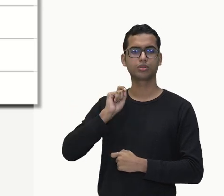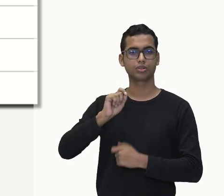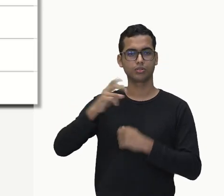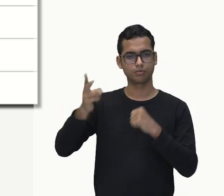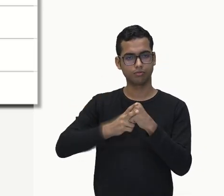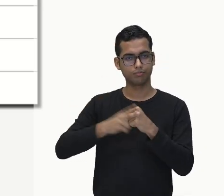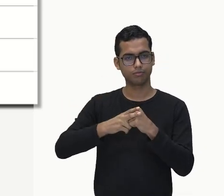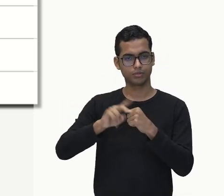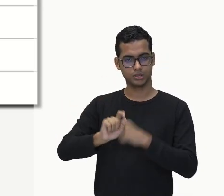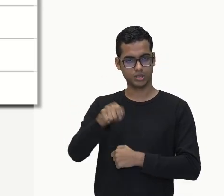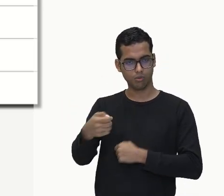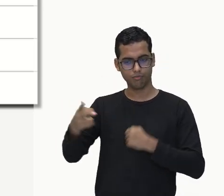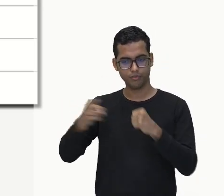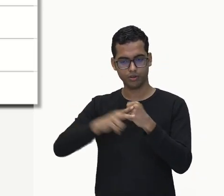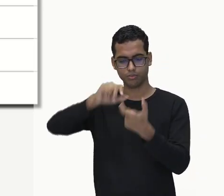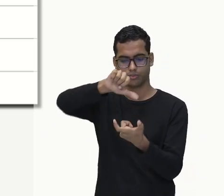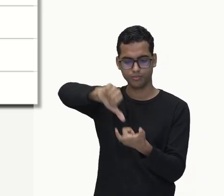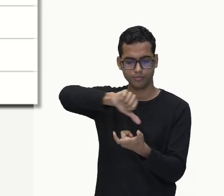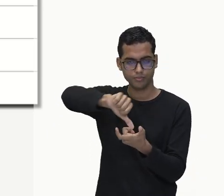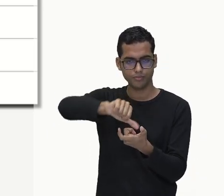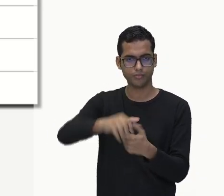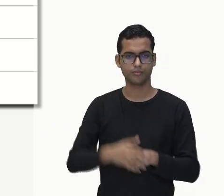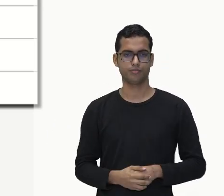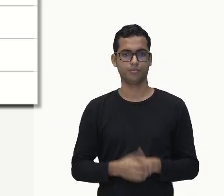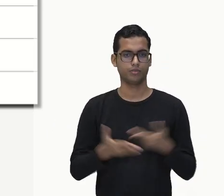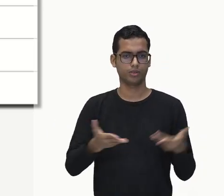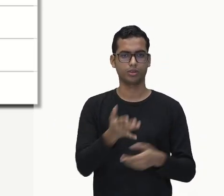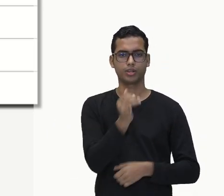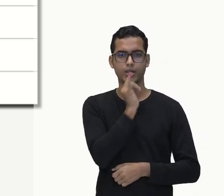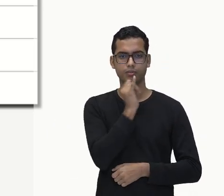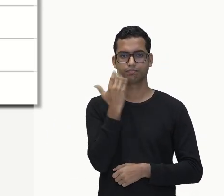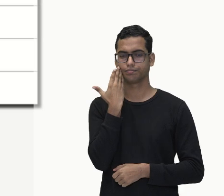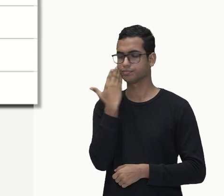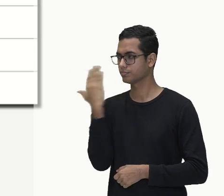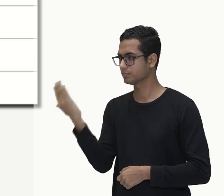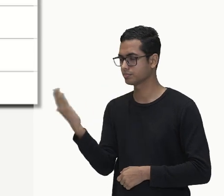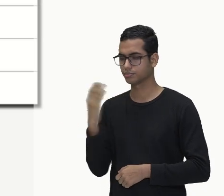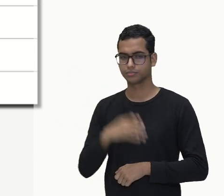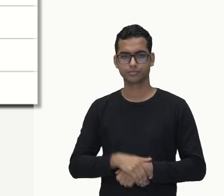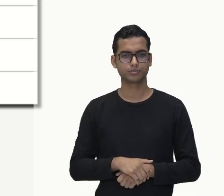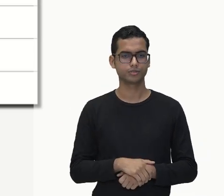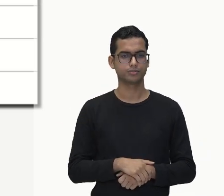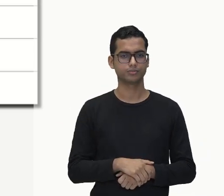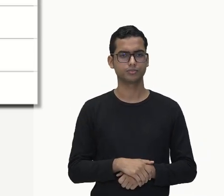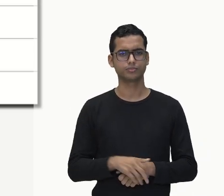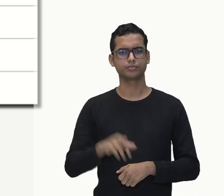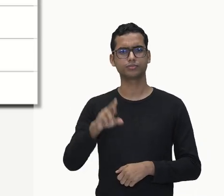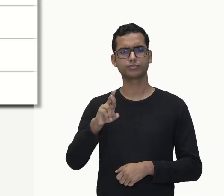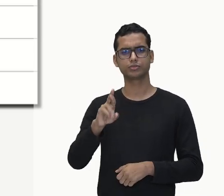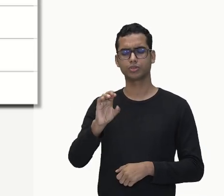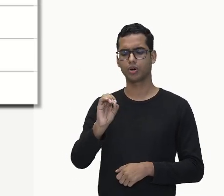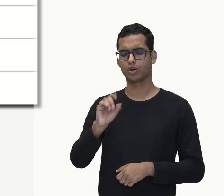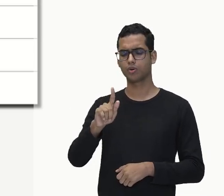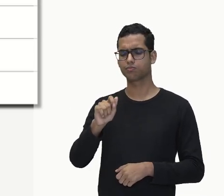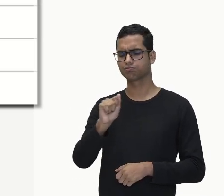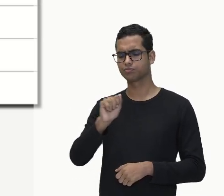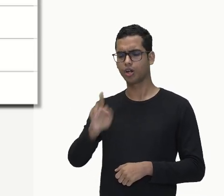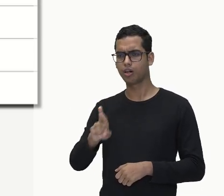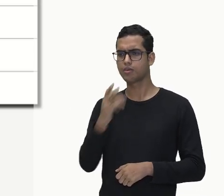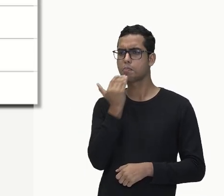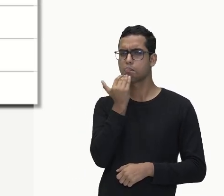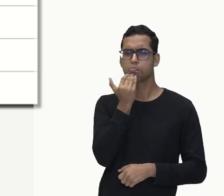verbo rogar. Rogar é pedir, é pedir demais, né?